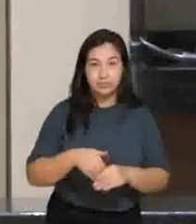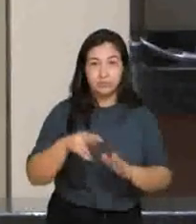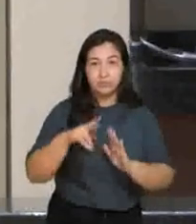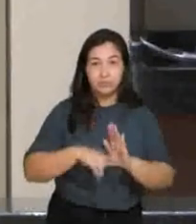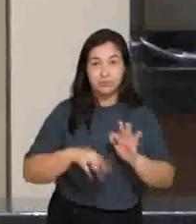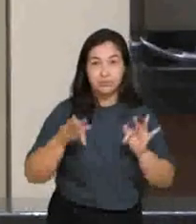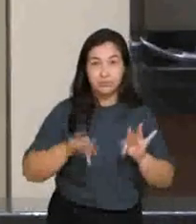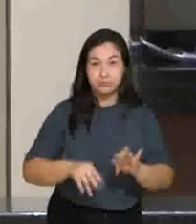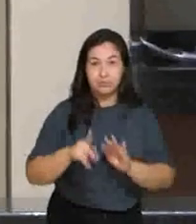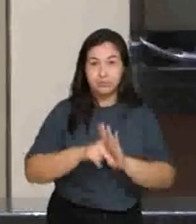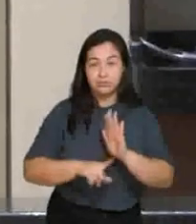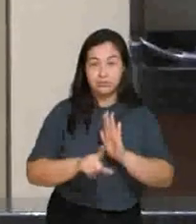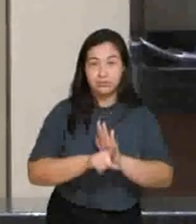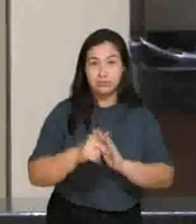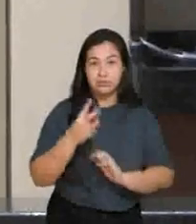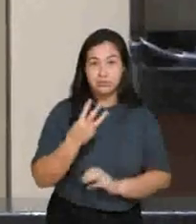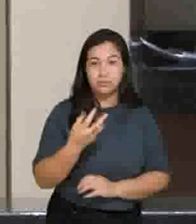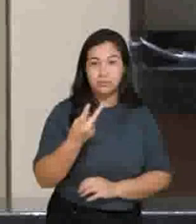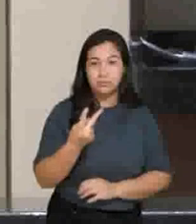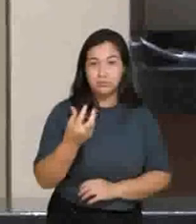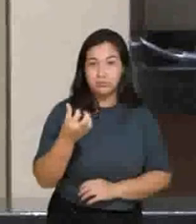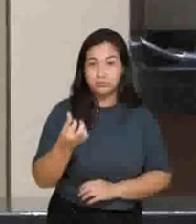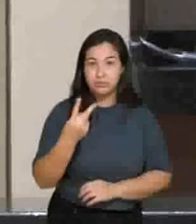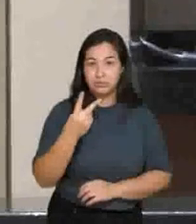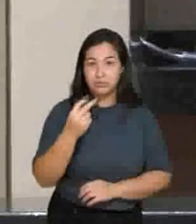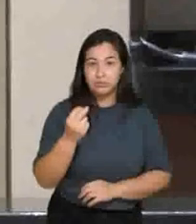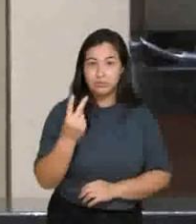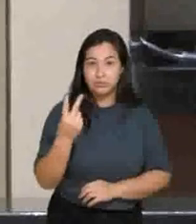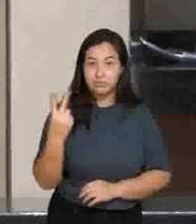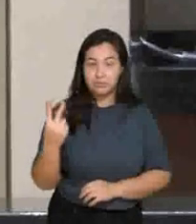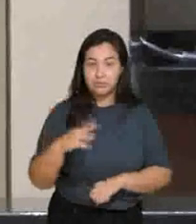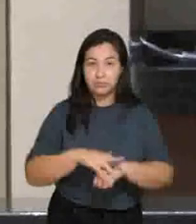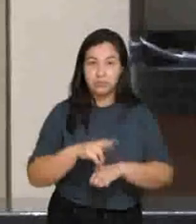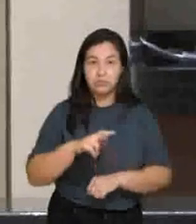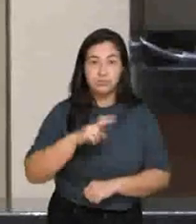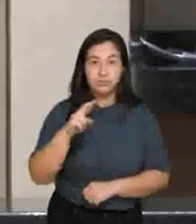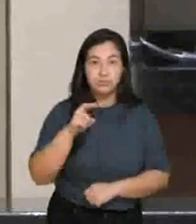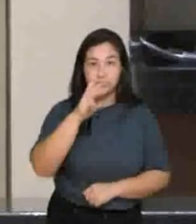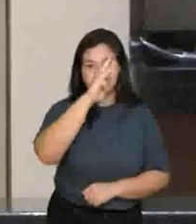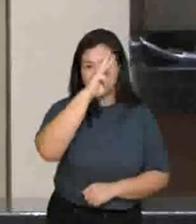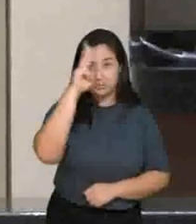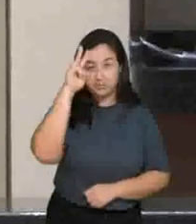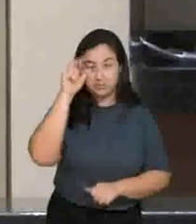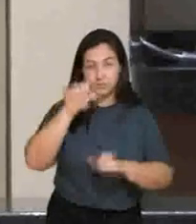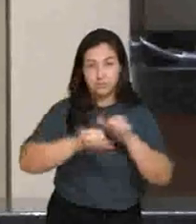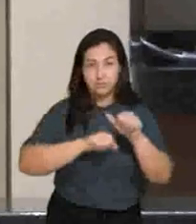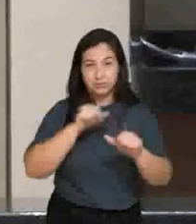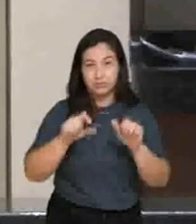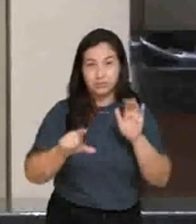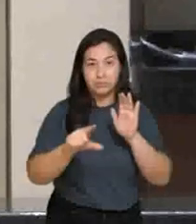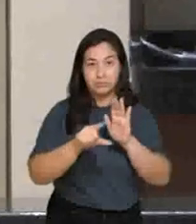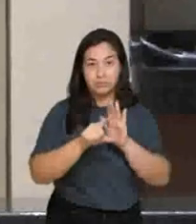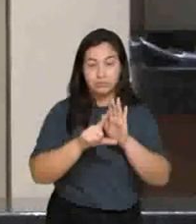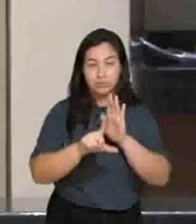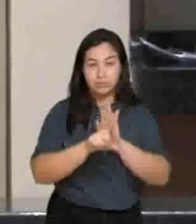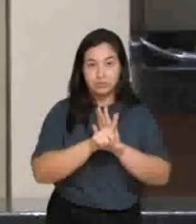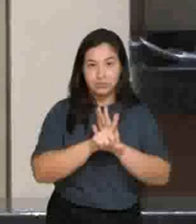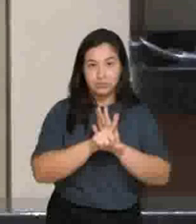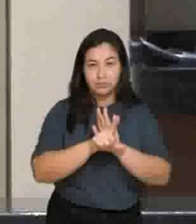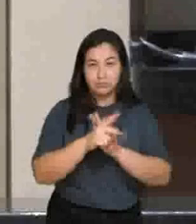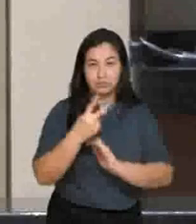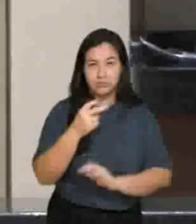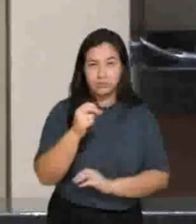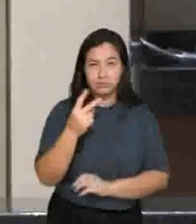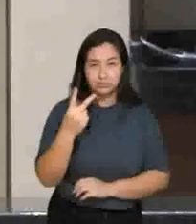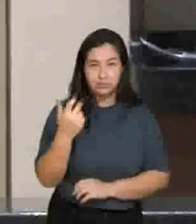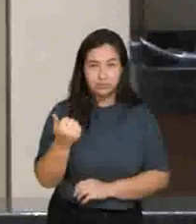do projeto de lei 326/2022, autor deputado Vonney Weber, altera o anexo único da lei número 18.278/2021,